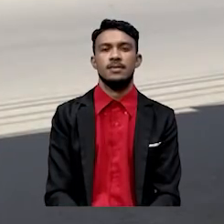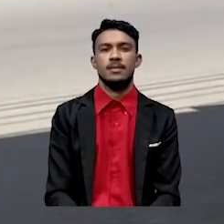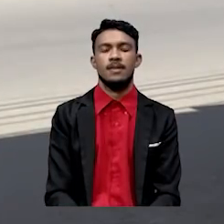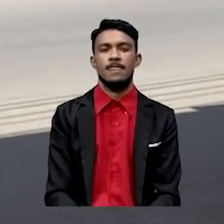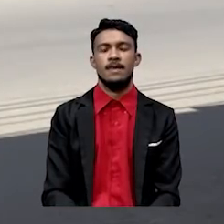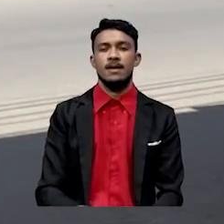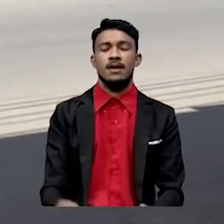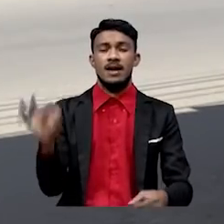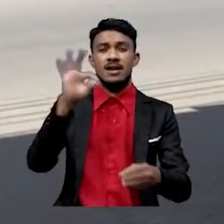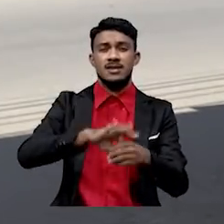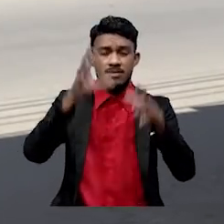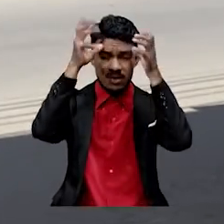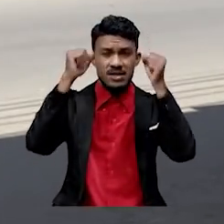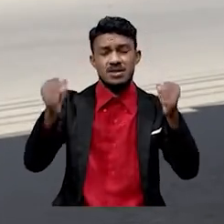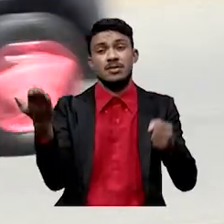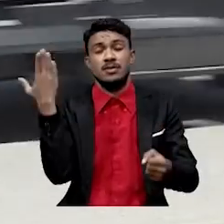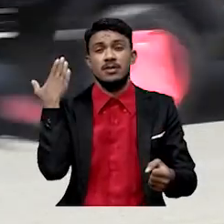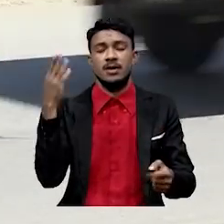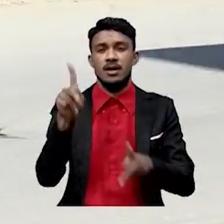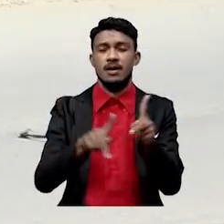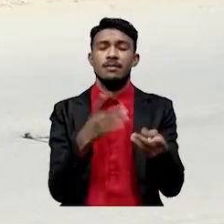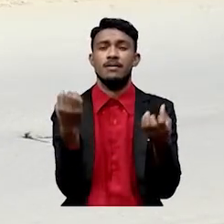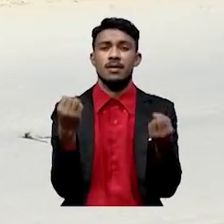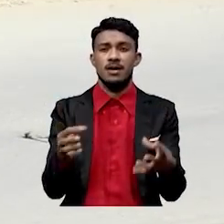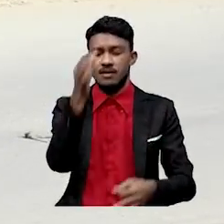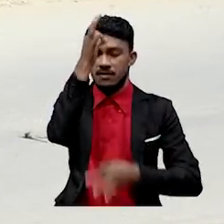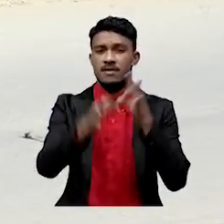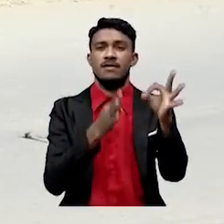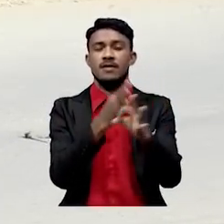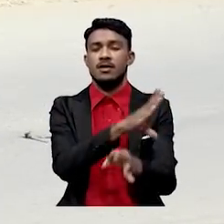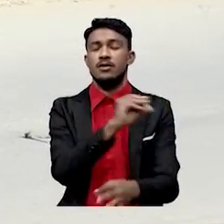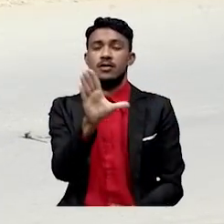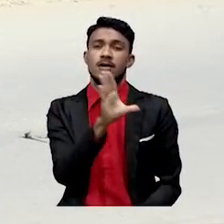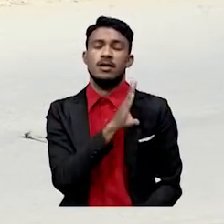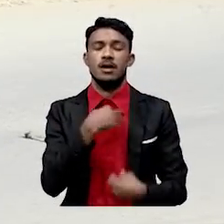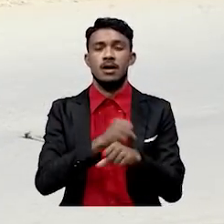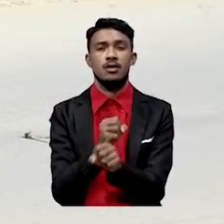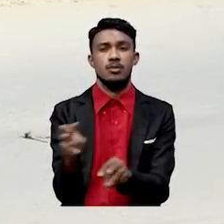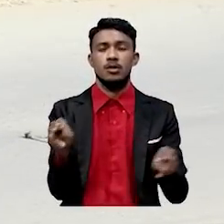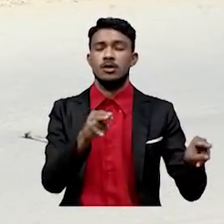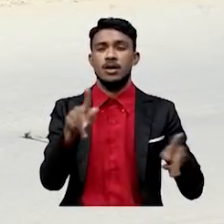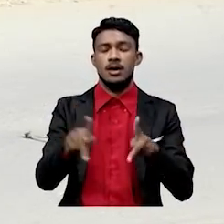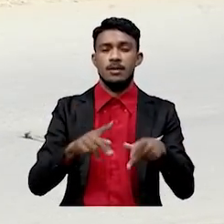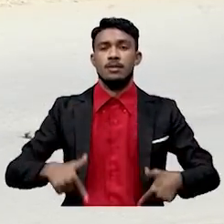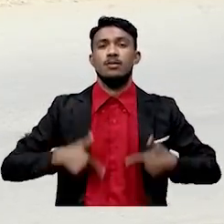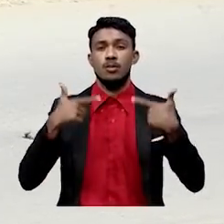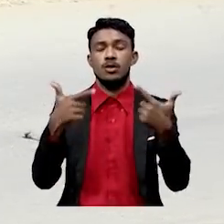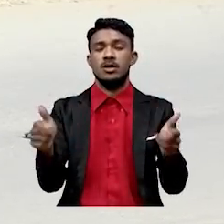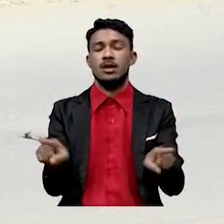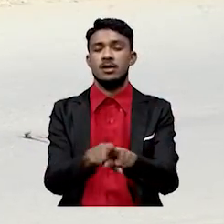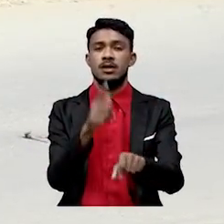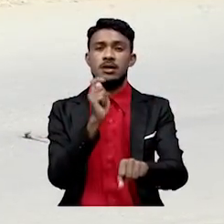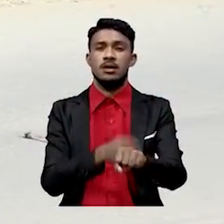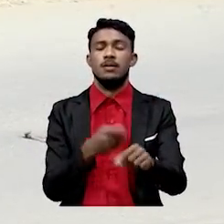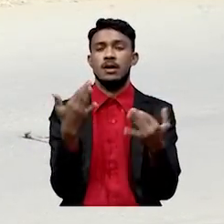Eleição presidencial nebe foi em Liuba, é uma barra fiar no rei, a toa de mudança ruma, ba vida é uma serra nebe, condição hanesa,